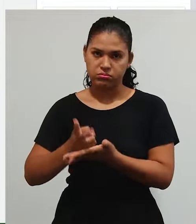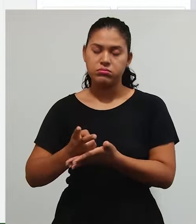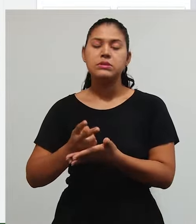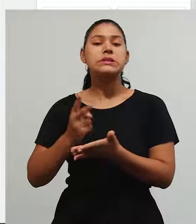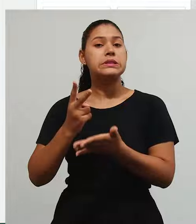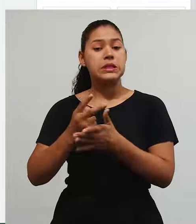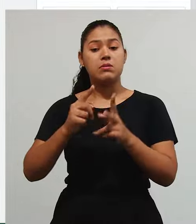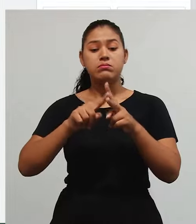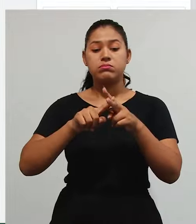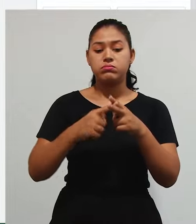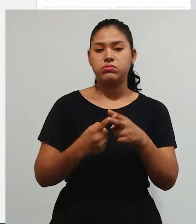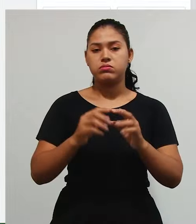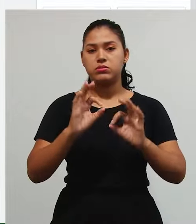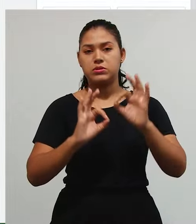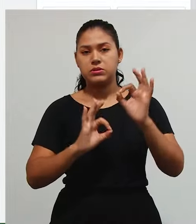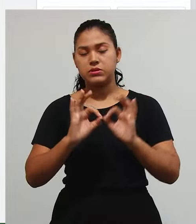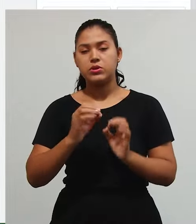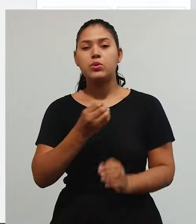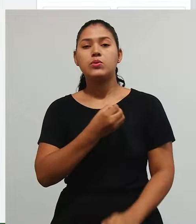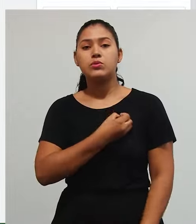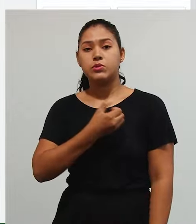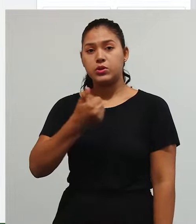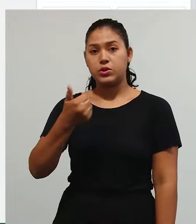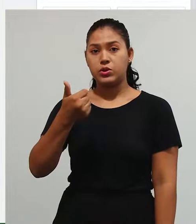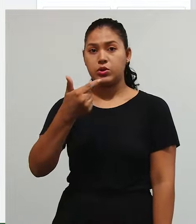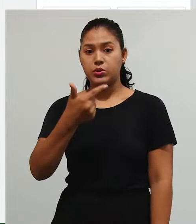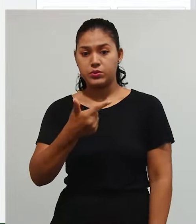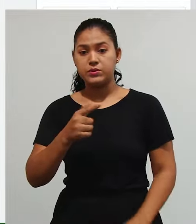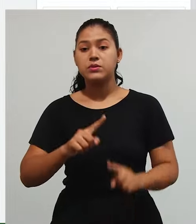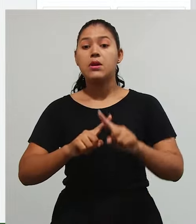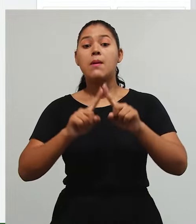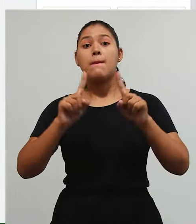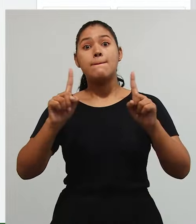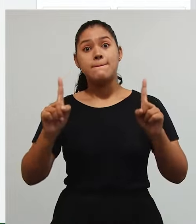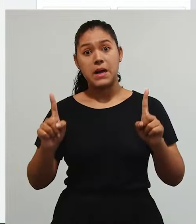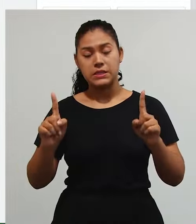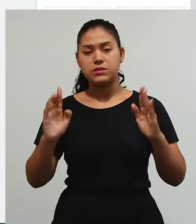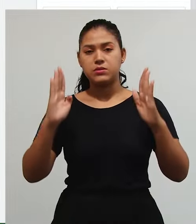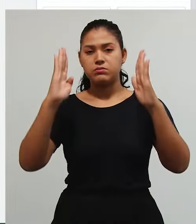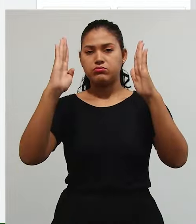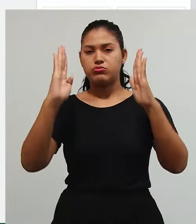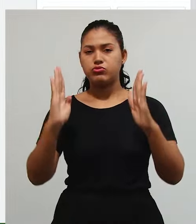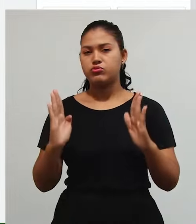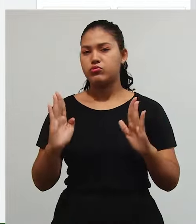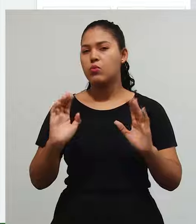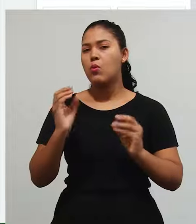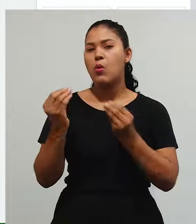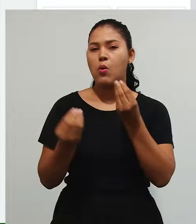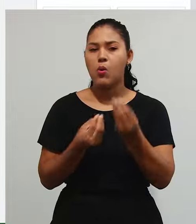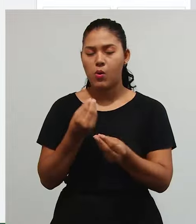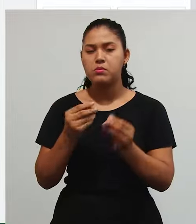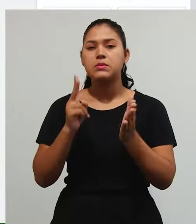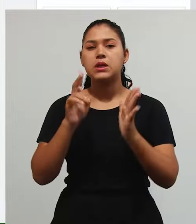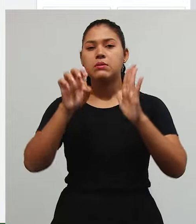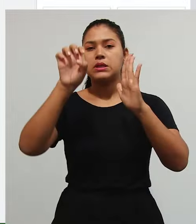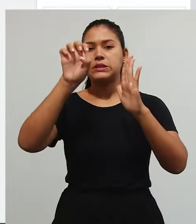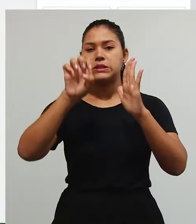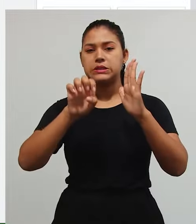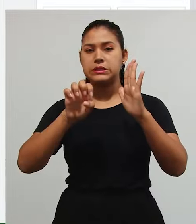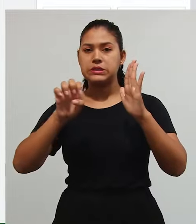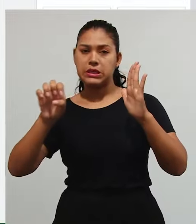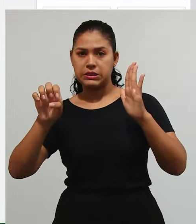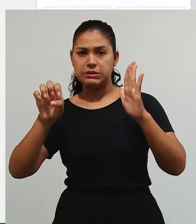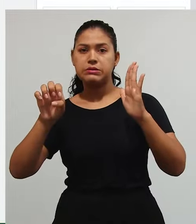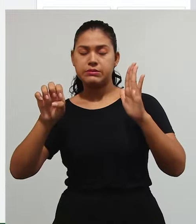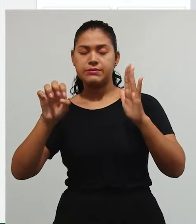tamanho 12, e o alinhamento, nesse caso, é um alinhamento à esquerda, tá bom? E o